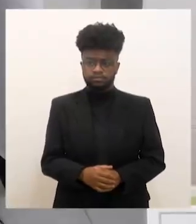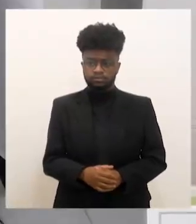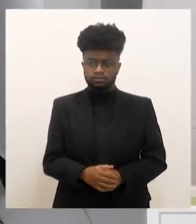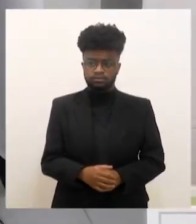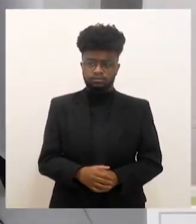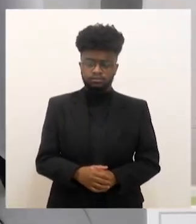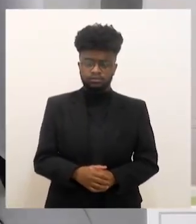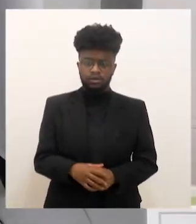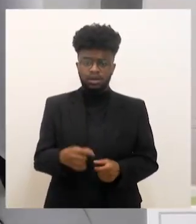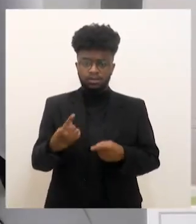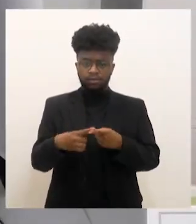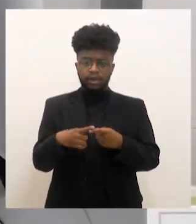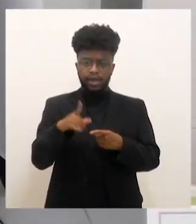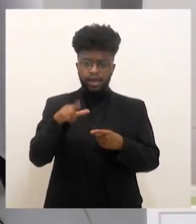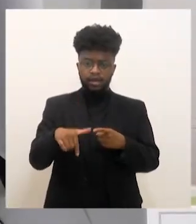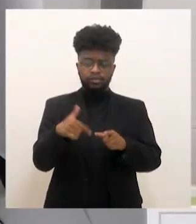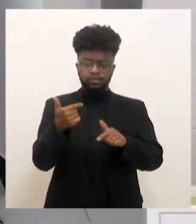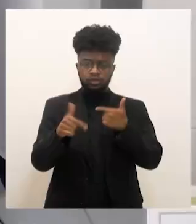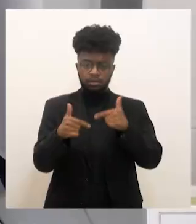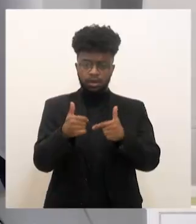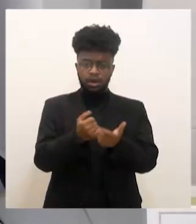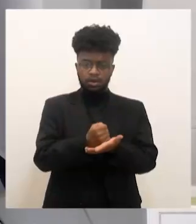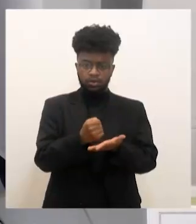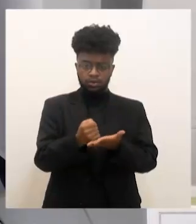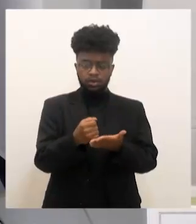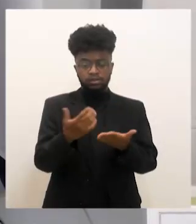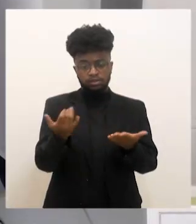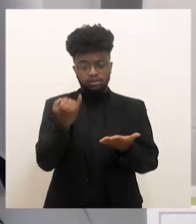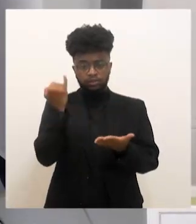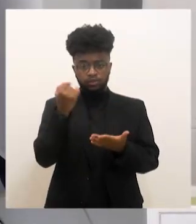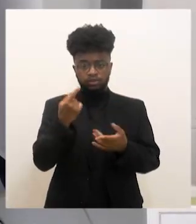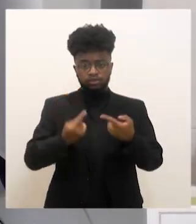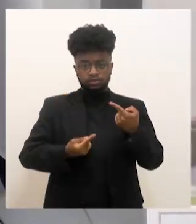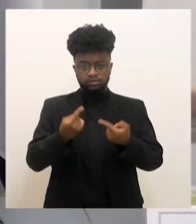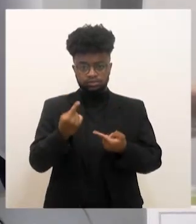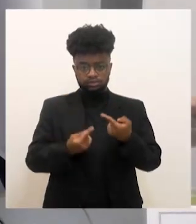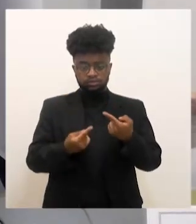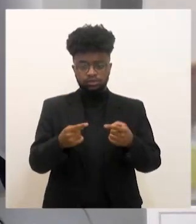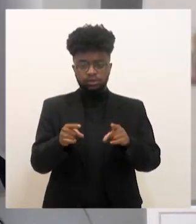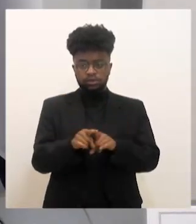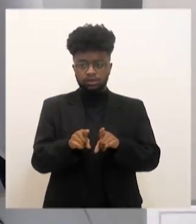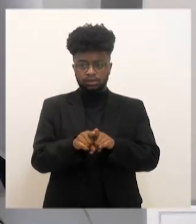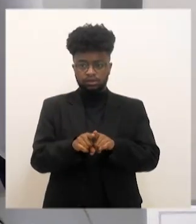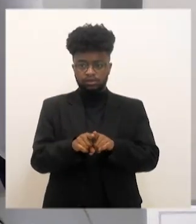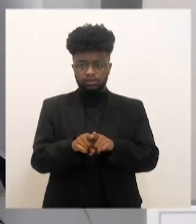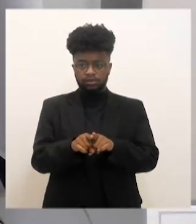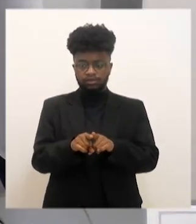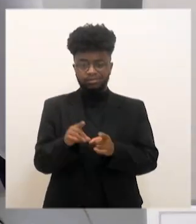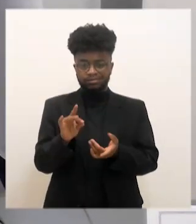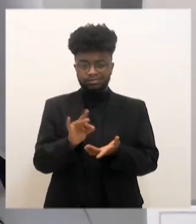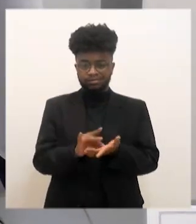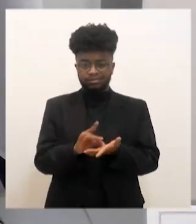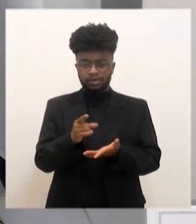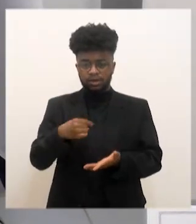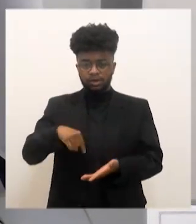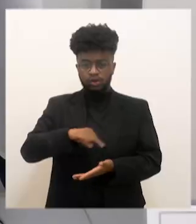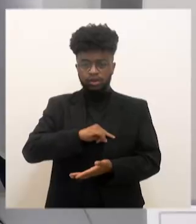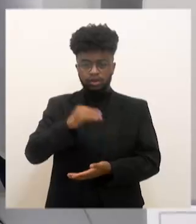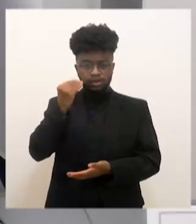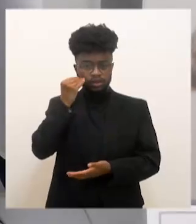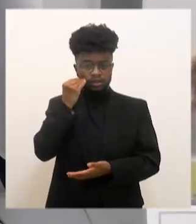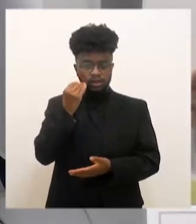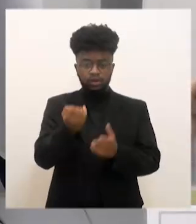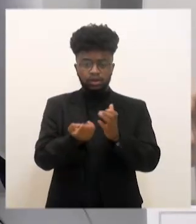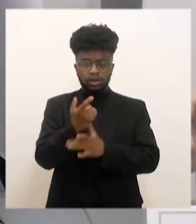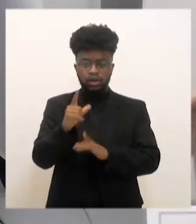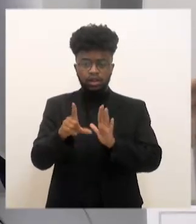É um serviço concessionado, é importante que a gente faça essa discussão. E, na verdade, o que a gente está tentando legislar